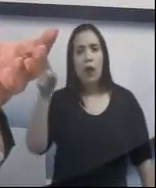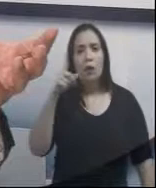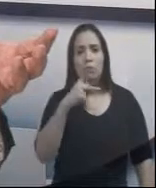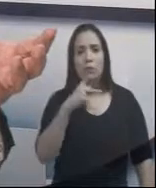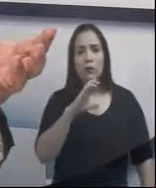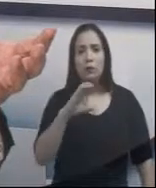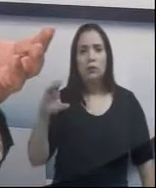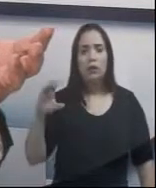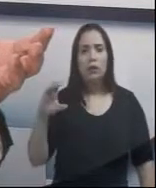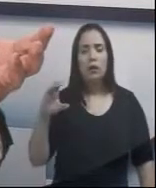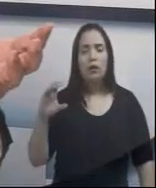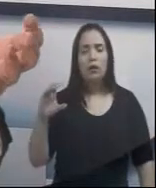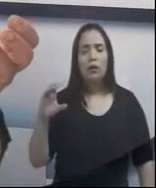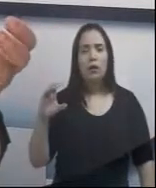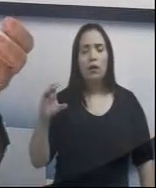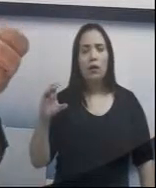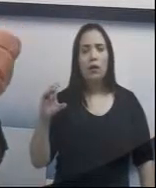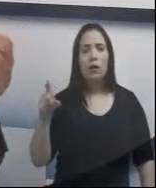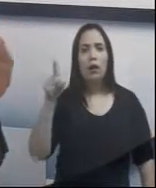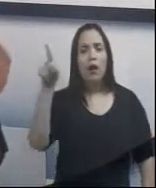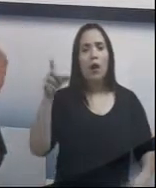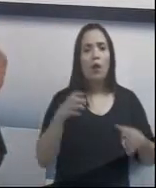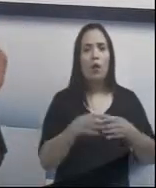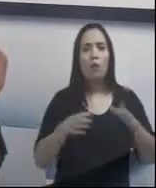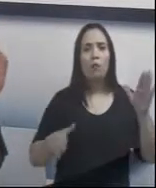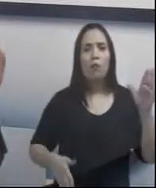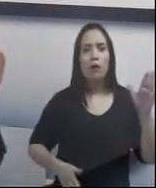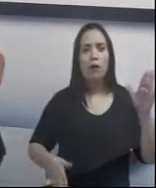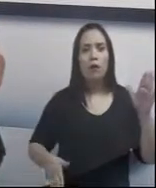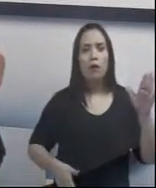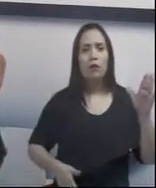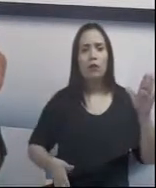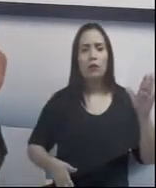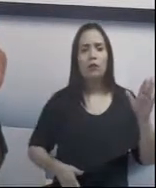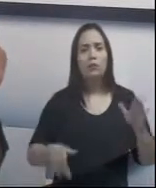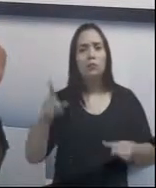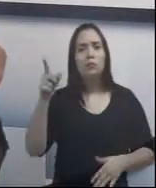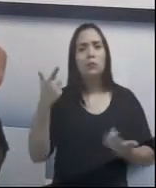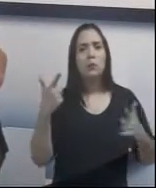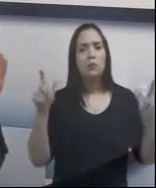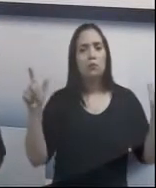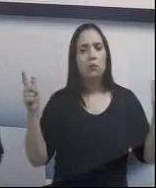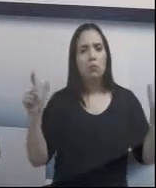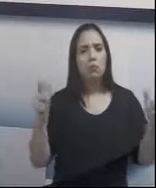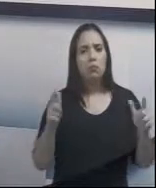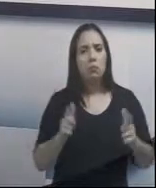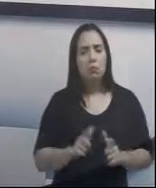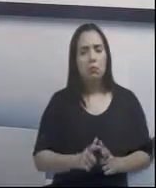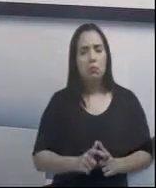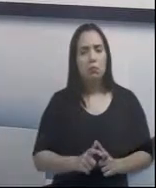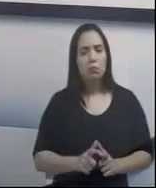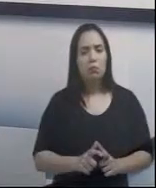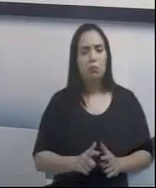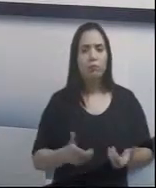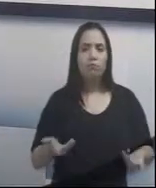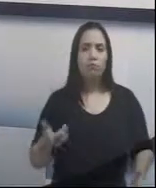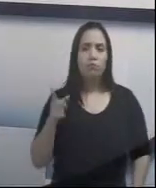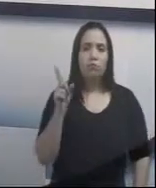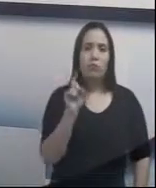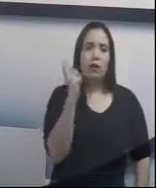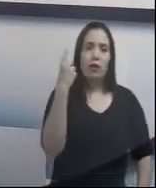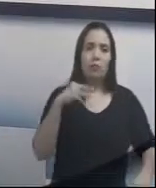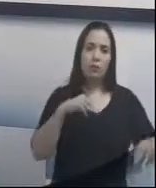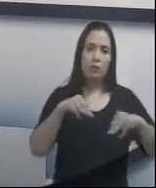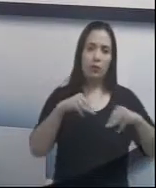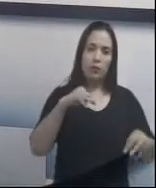PCC, o crime está baixando sem conflito. Aí o ex-ministro